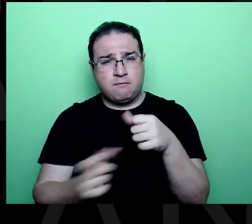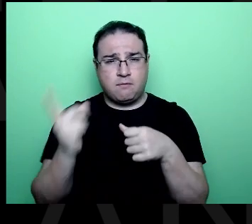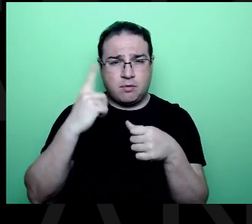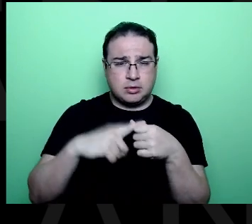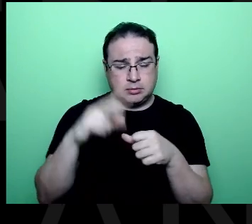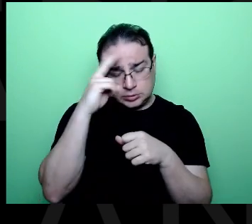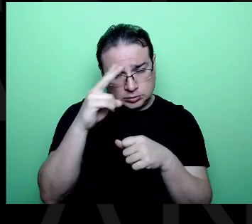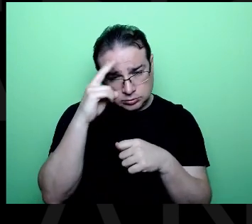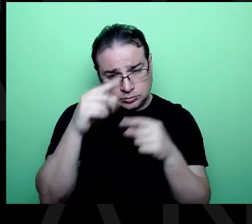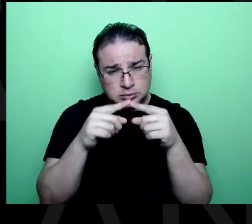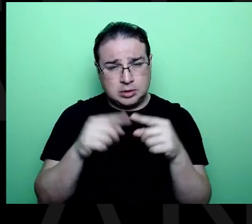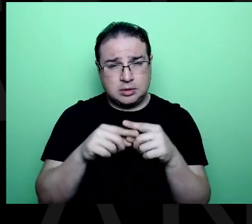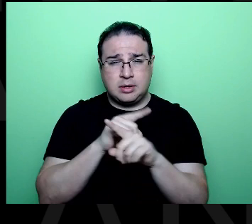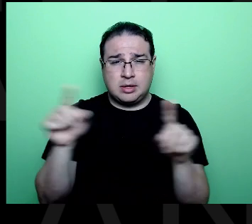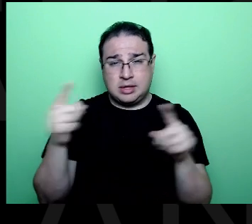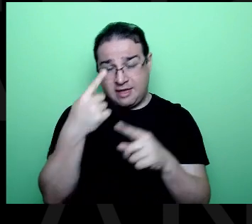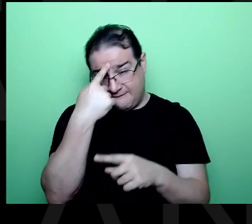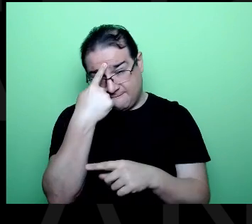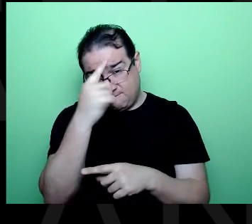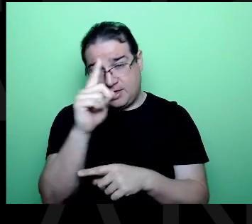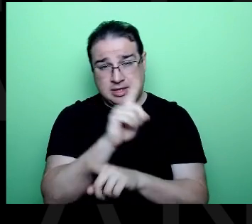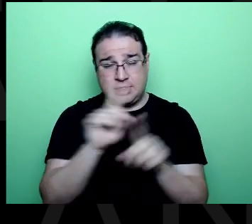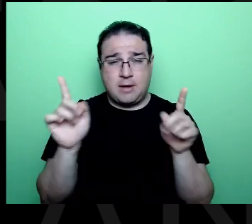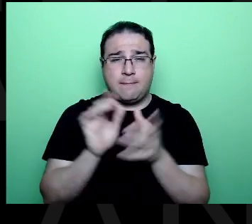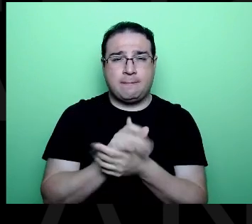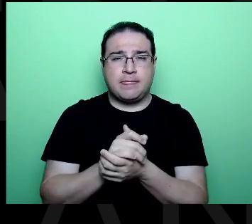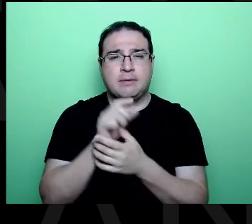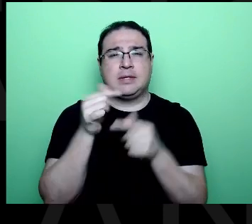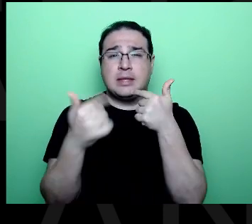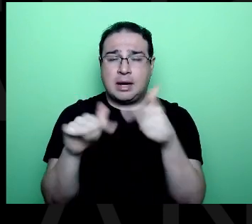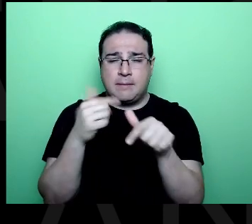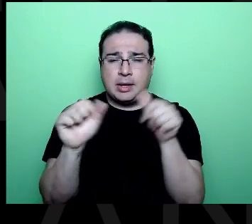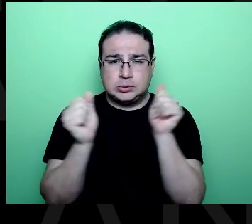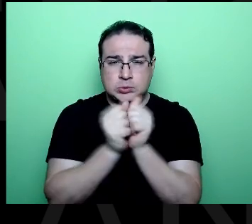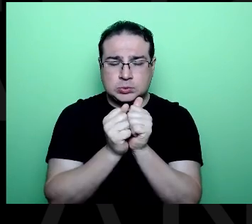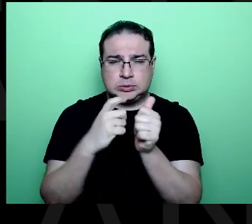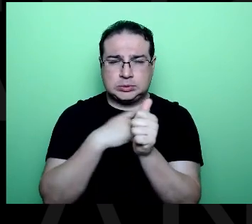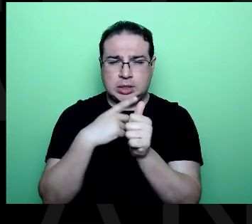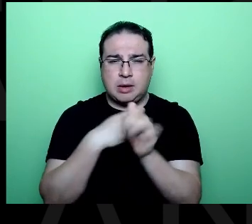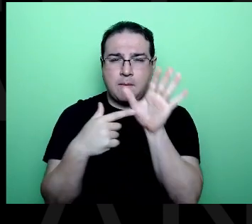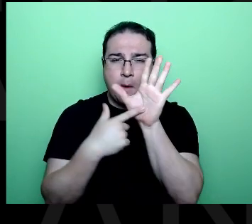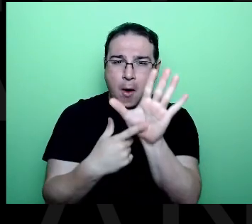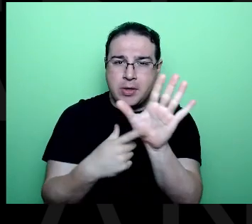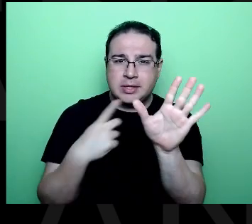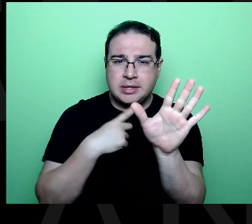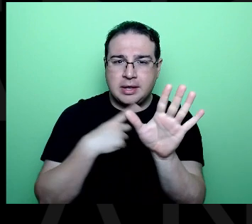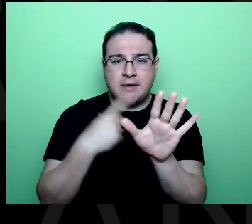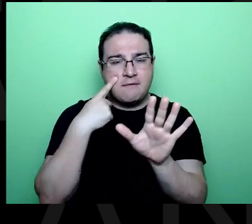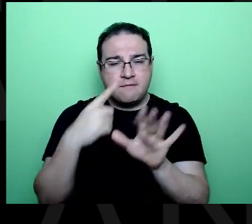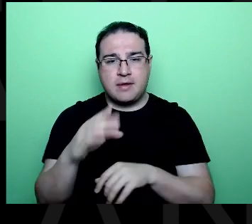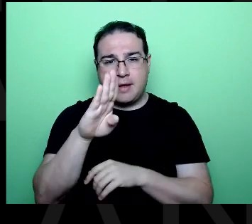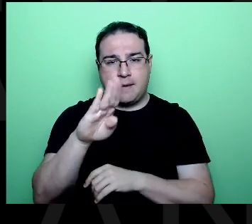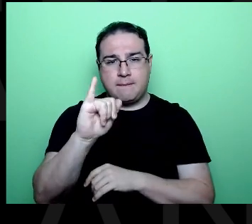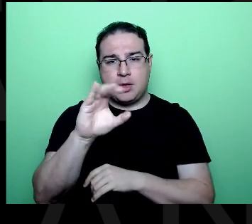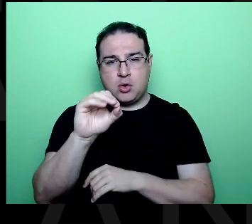uma arredondada numa história, né? Não é que você inventa, mas você trabalha com esse recurso,